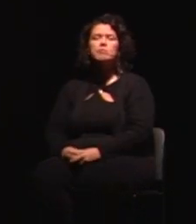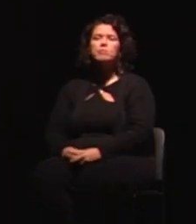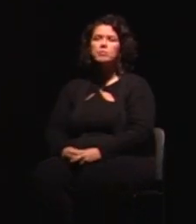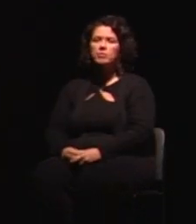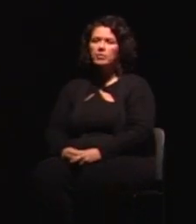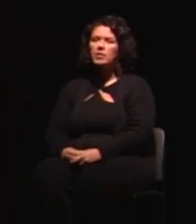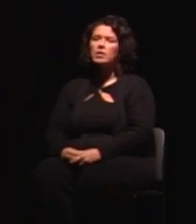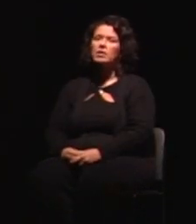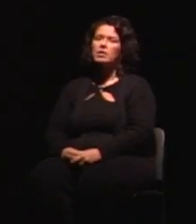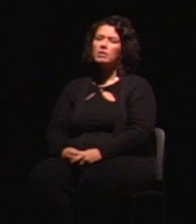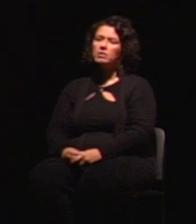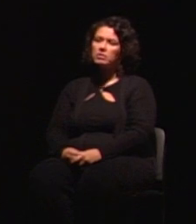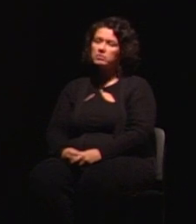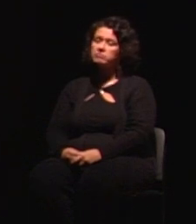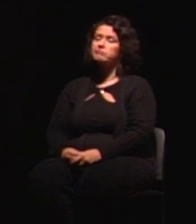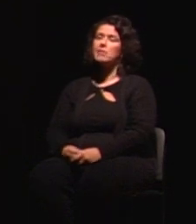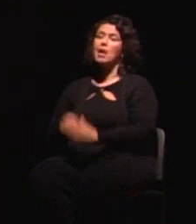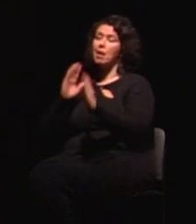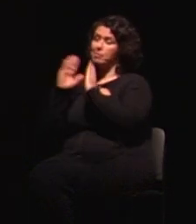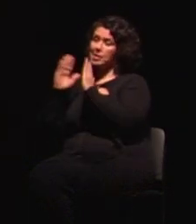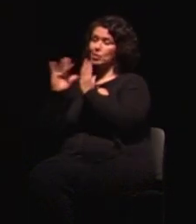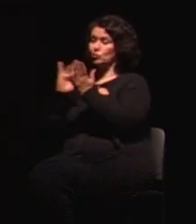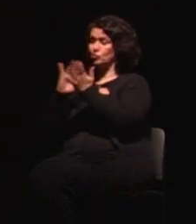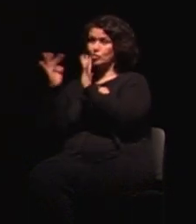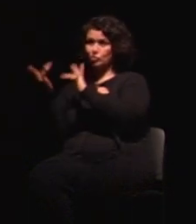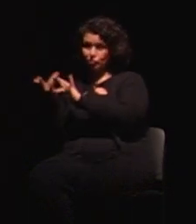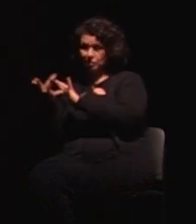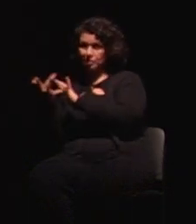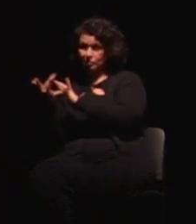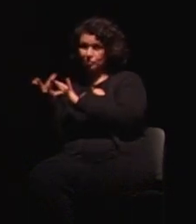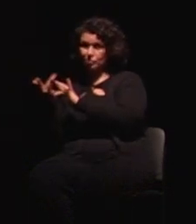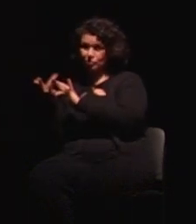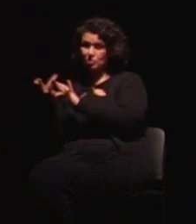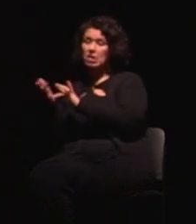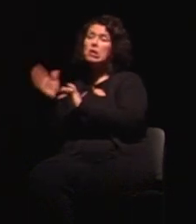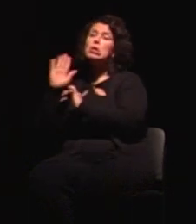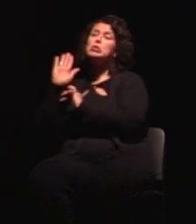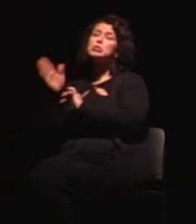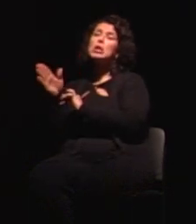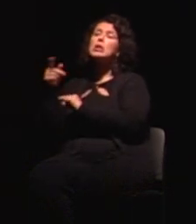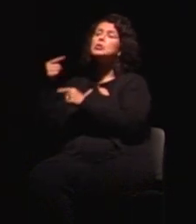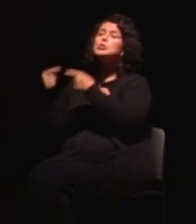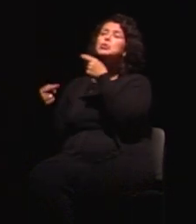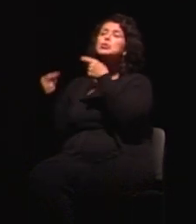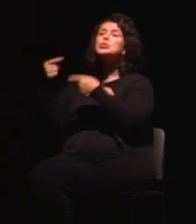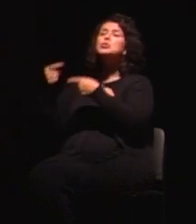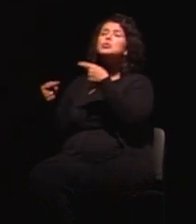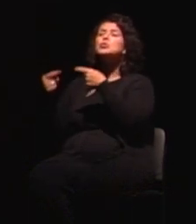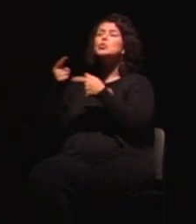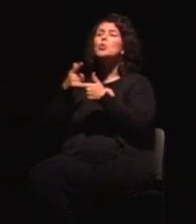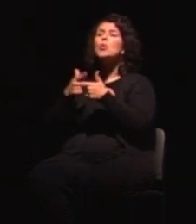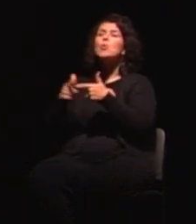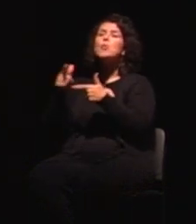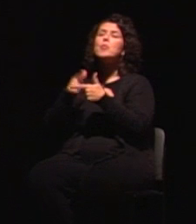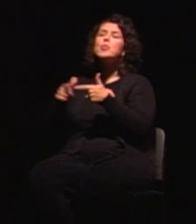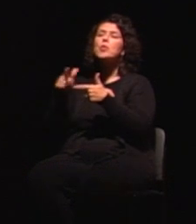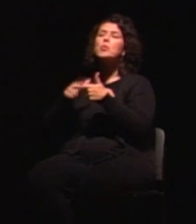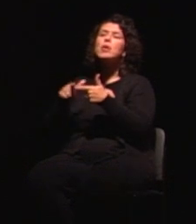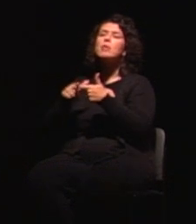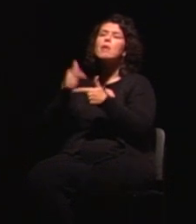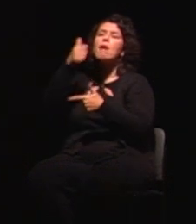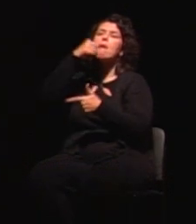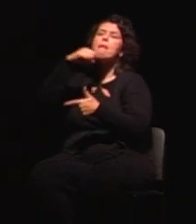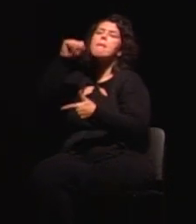até na época de Jesus Cristo se discutiu o problema, a questão